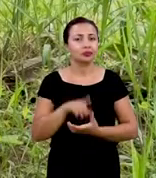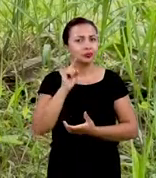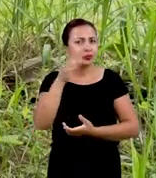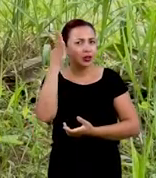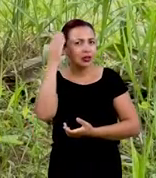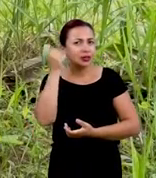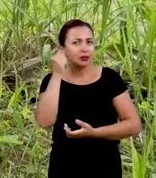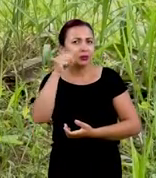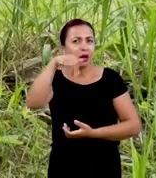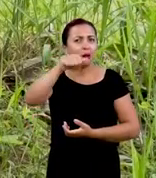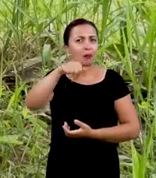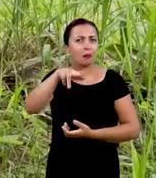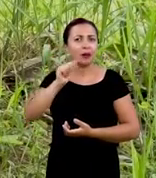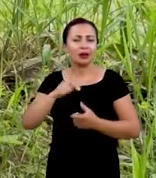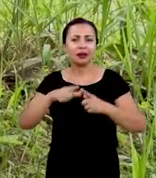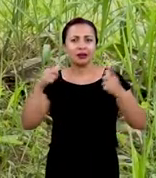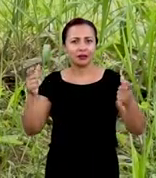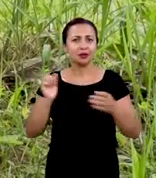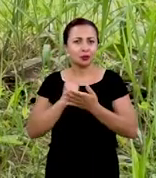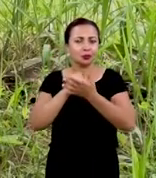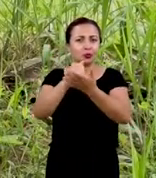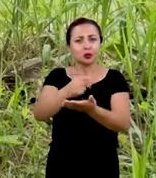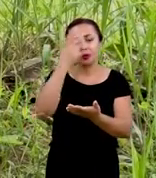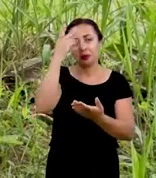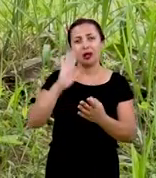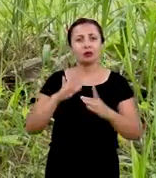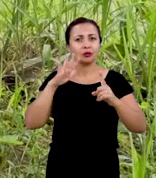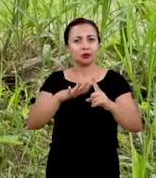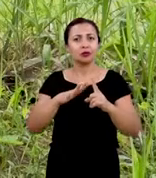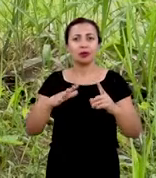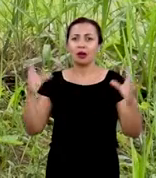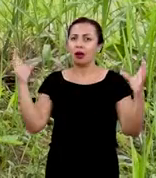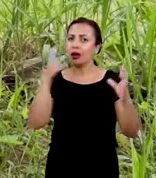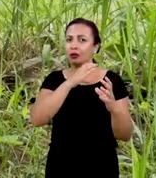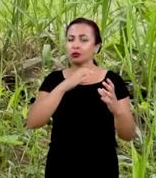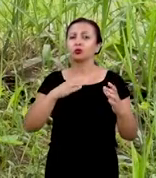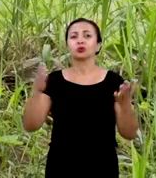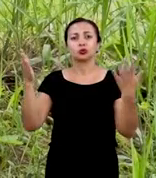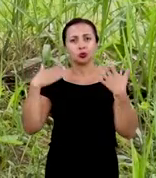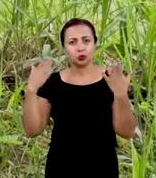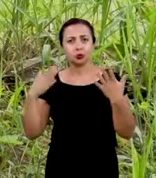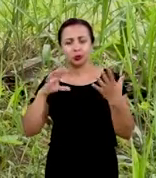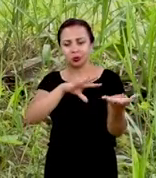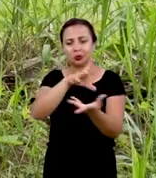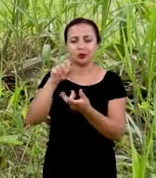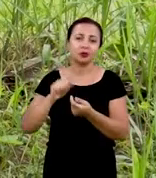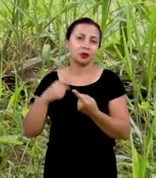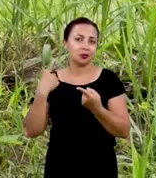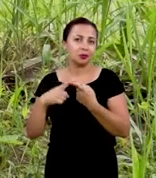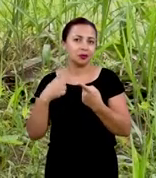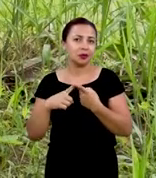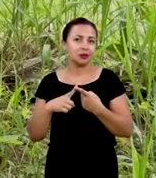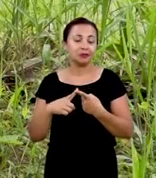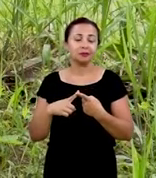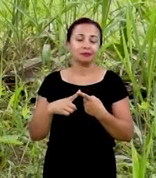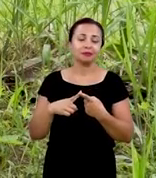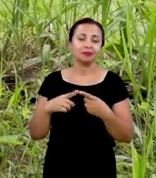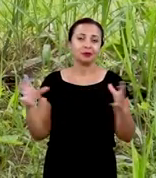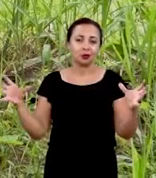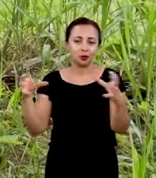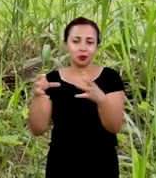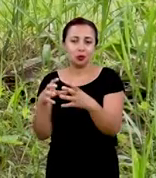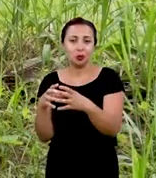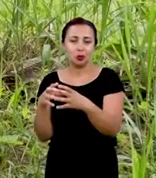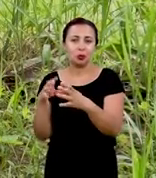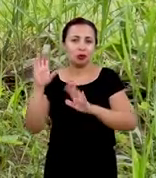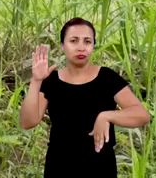Você sabia que os manguezais são grandes aliados no enfrentamento ao aquecimento do planeta? Isso por conta da capacidade desses